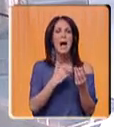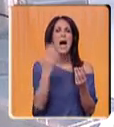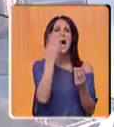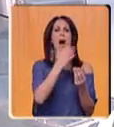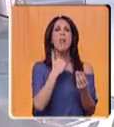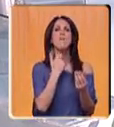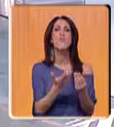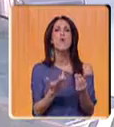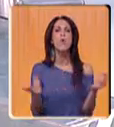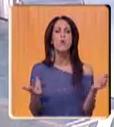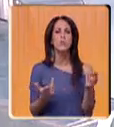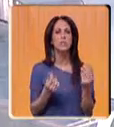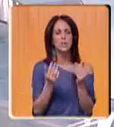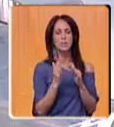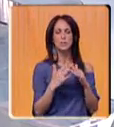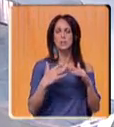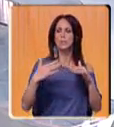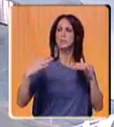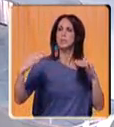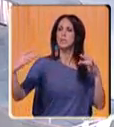voz a nível quase clássico.